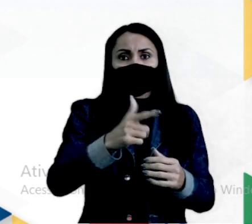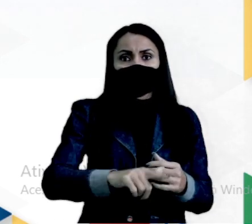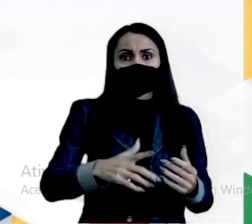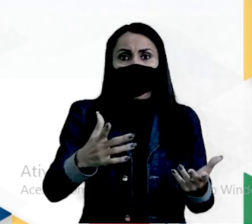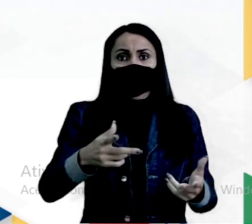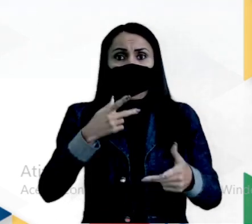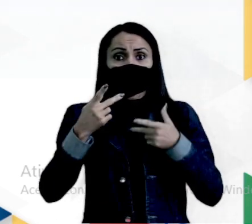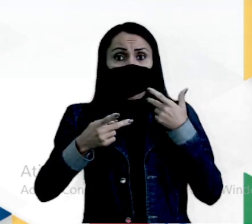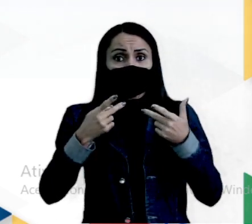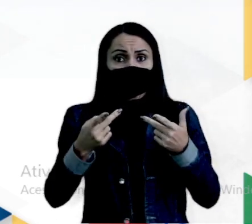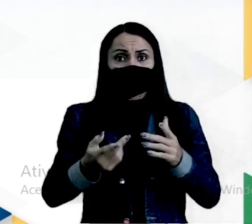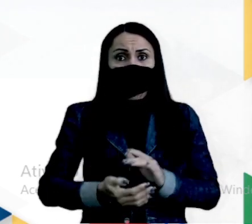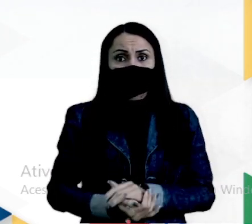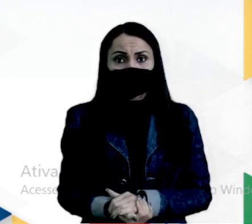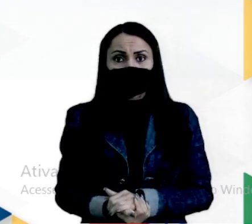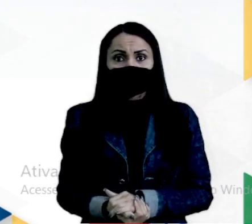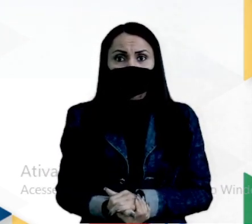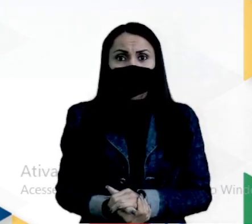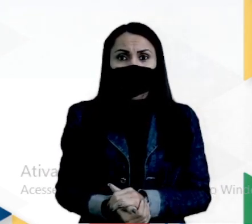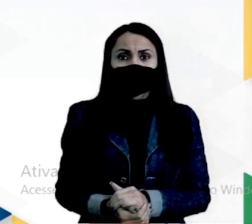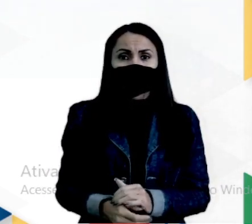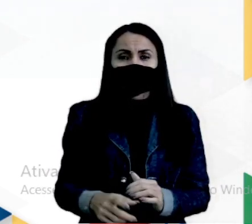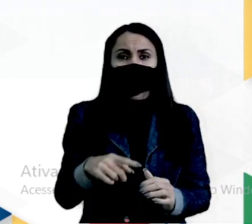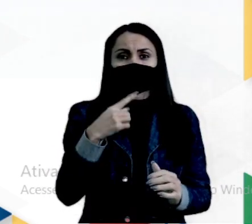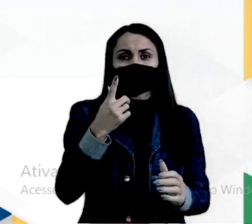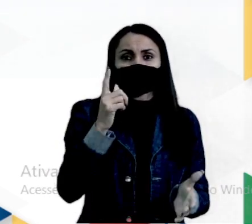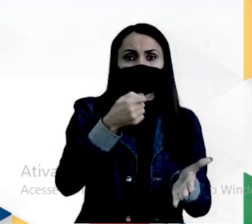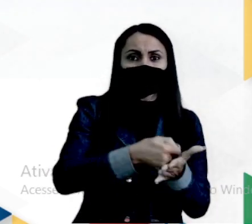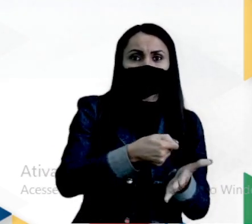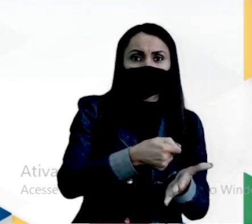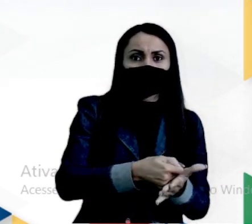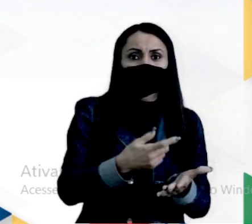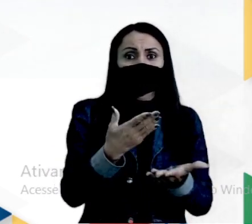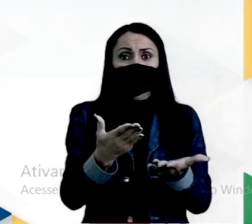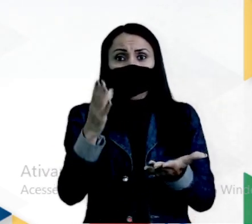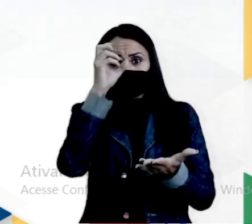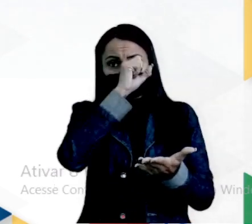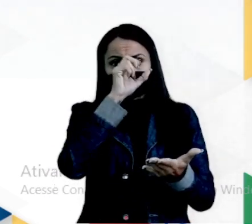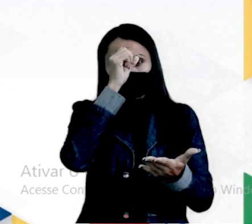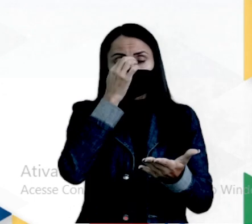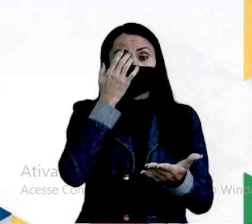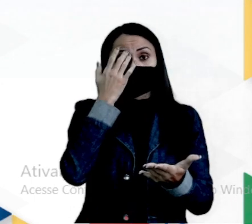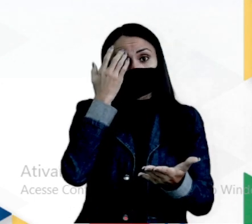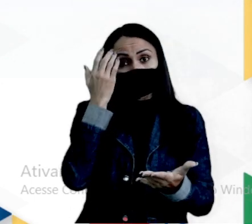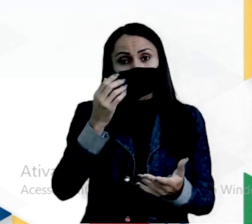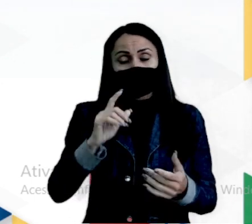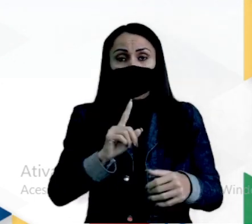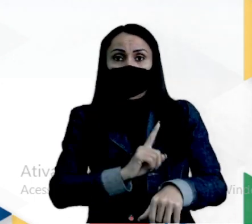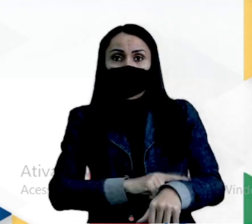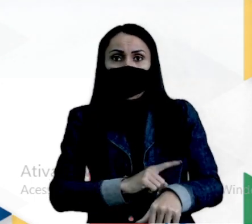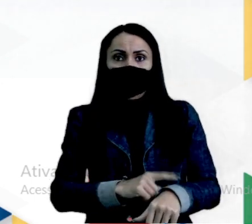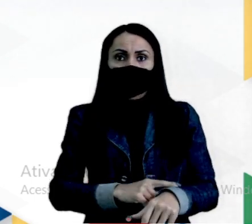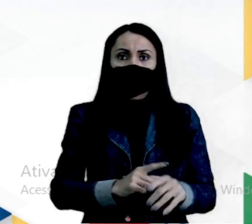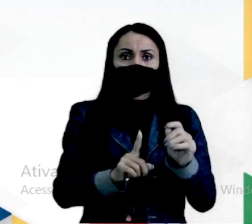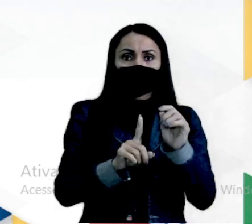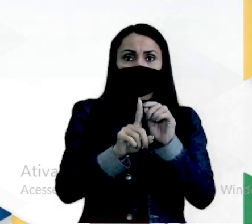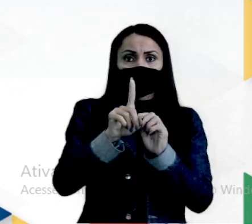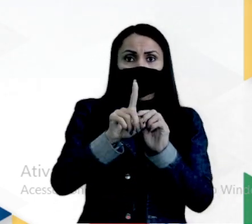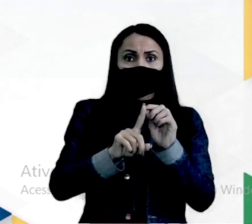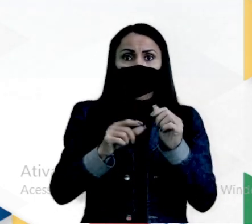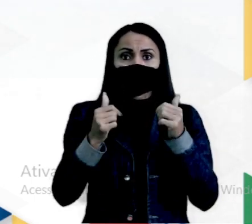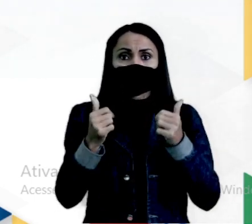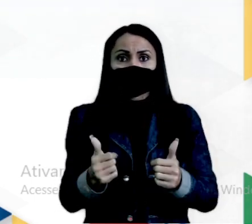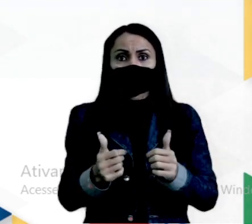que eu vou falar, e as unidades que são obrigatórias para você aprender. Massa, tempo, temperatura,